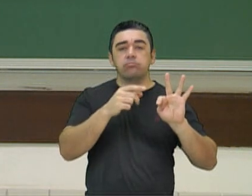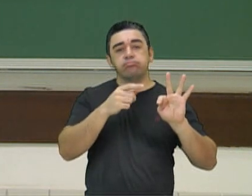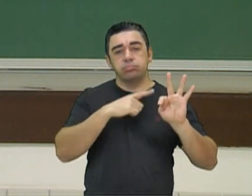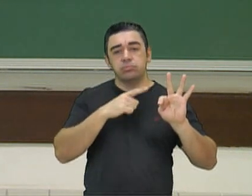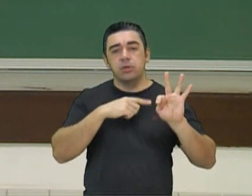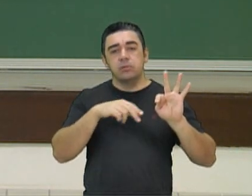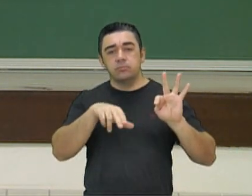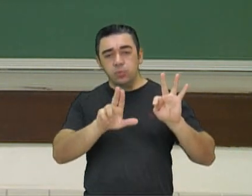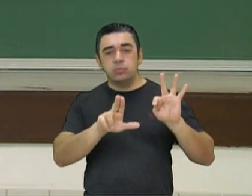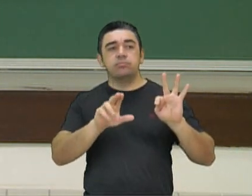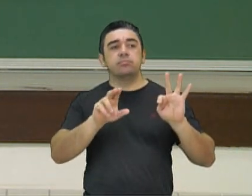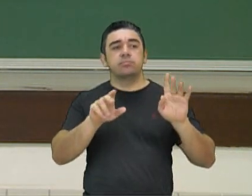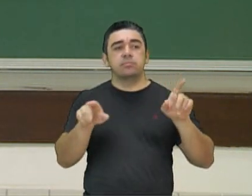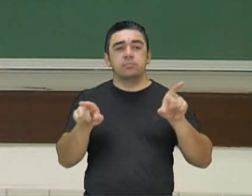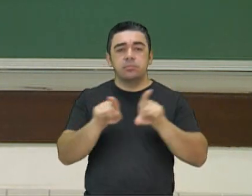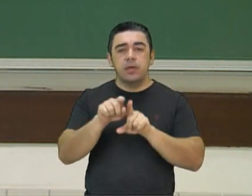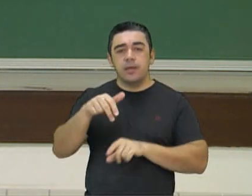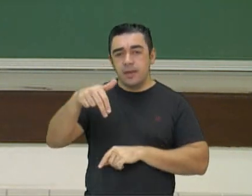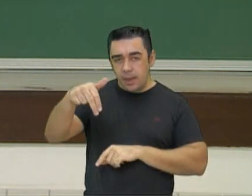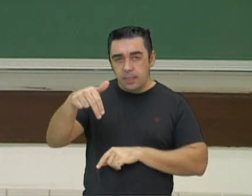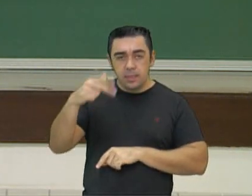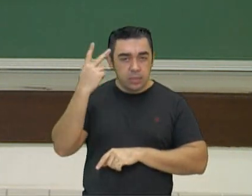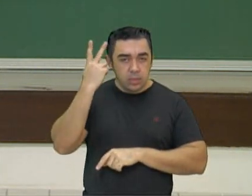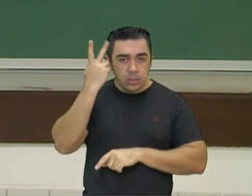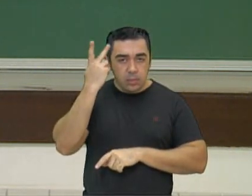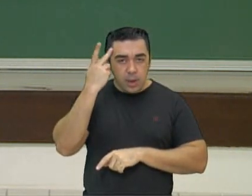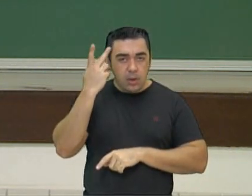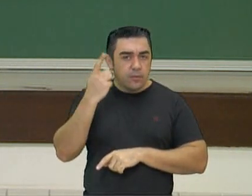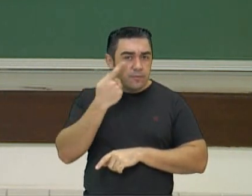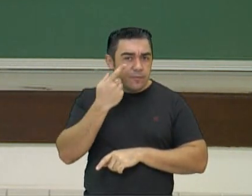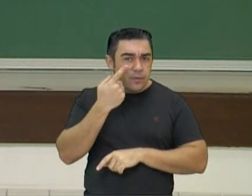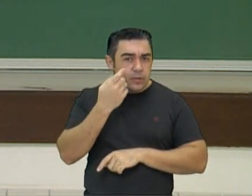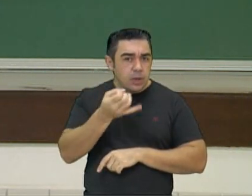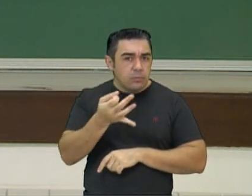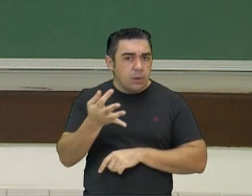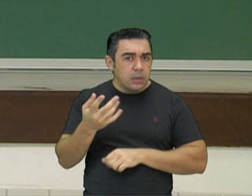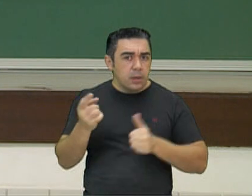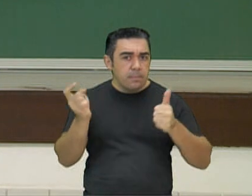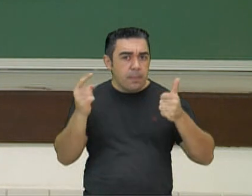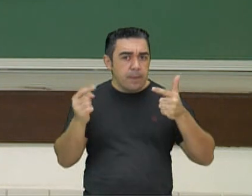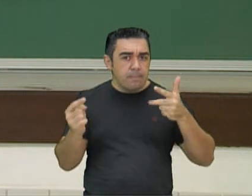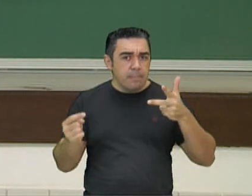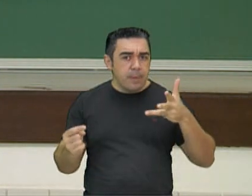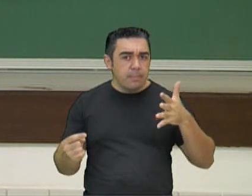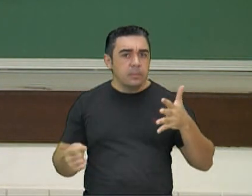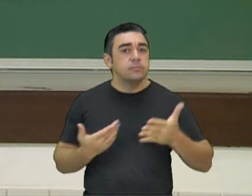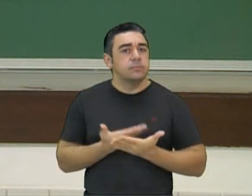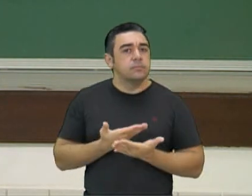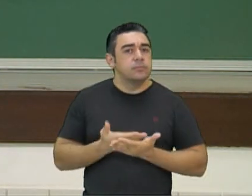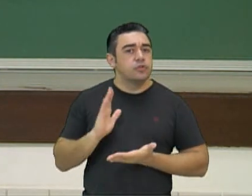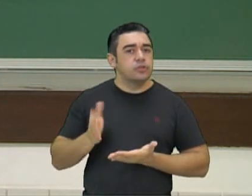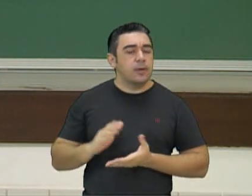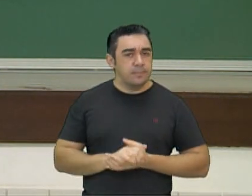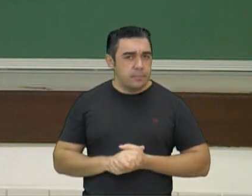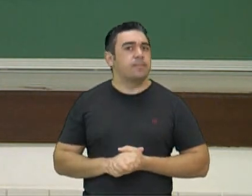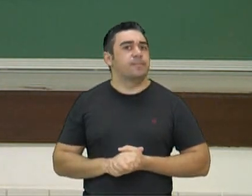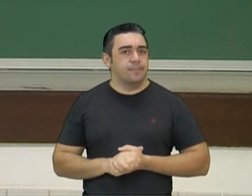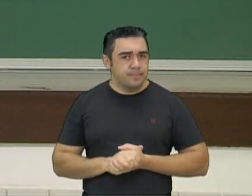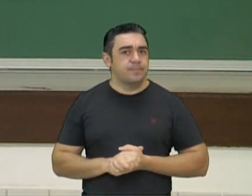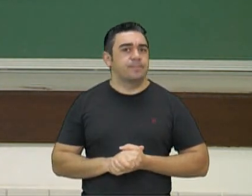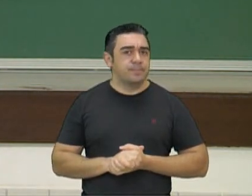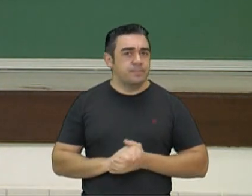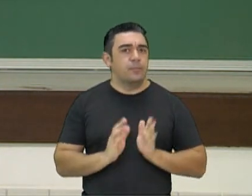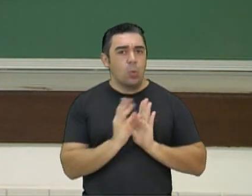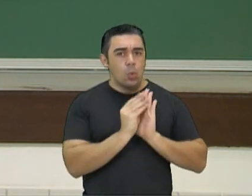promovida no bloco B, certo? Então, veja quantas forças nós já estudamos aqui. Muita coisa, né? Eu